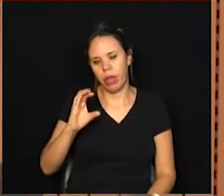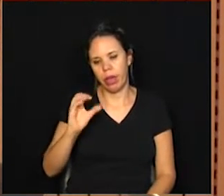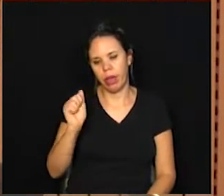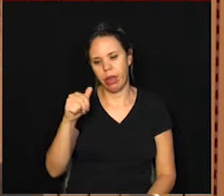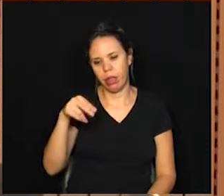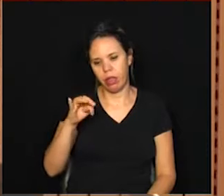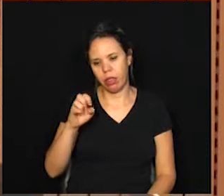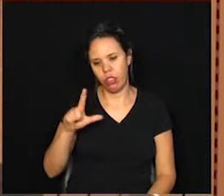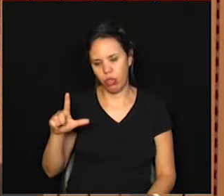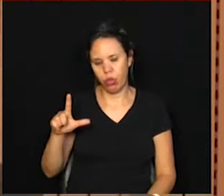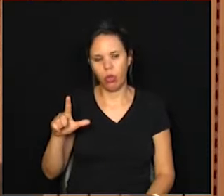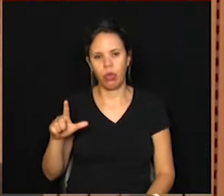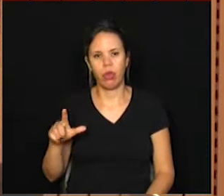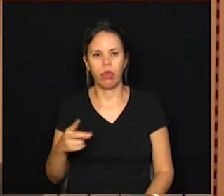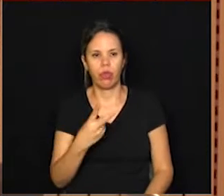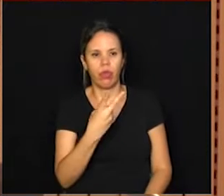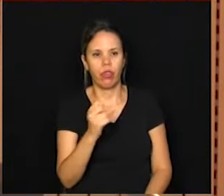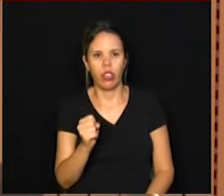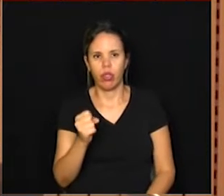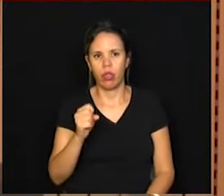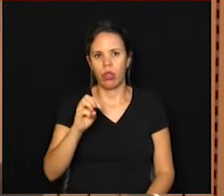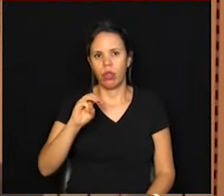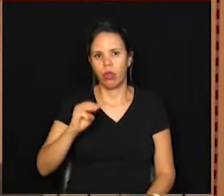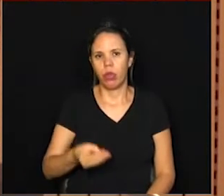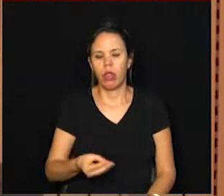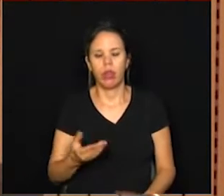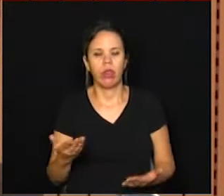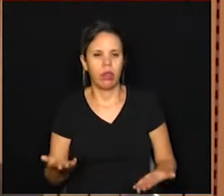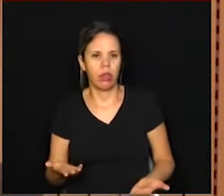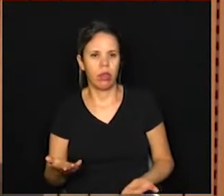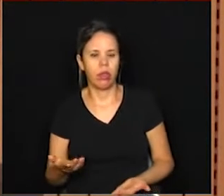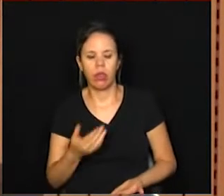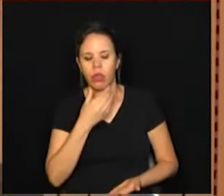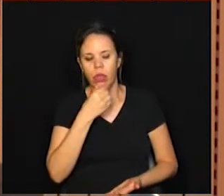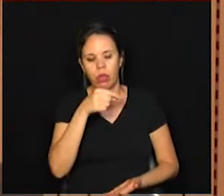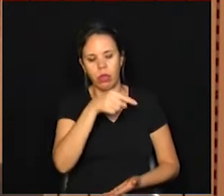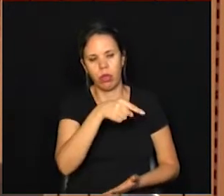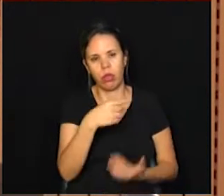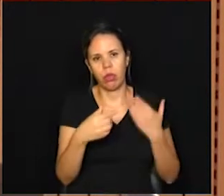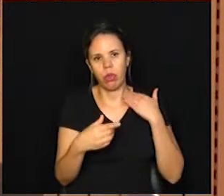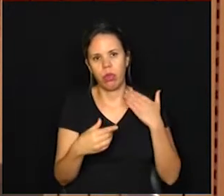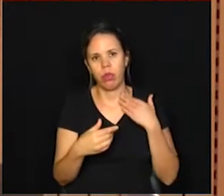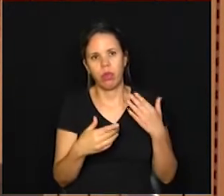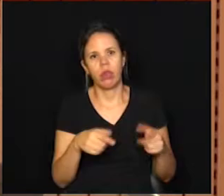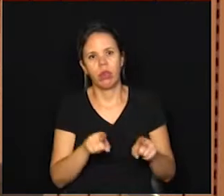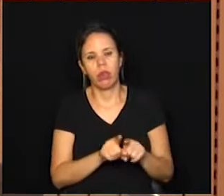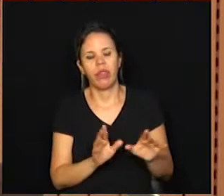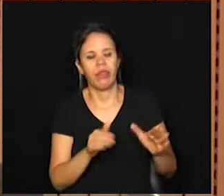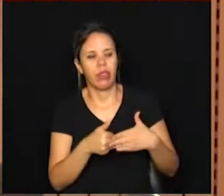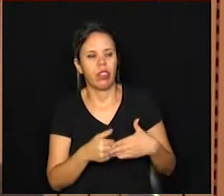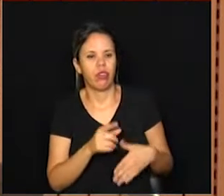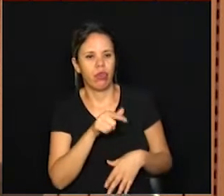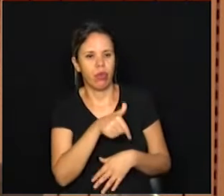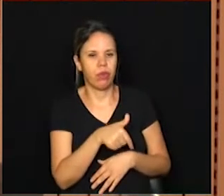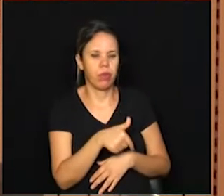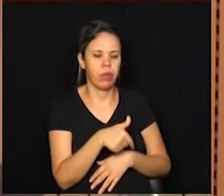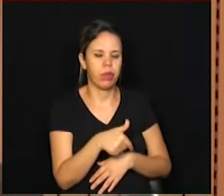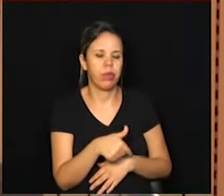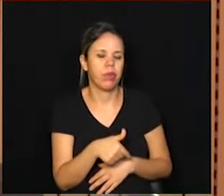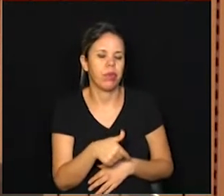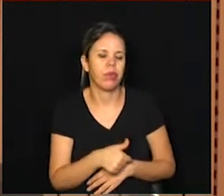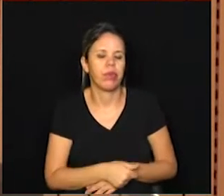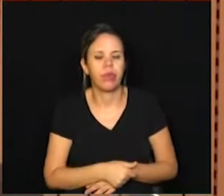dia. Esse foi Manuel Loyola, o banco sofreu intervenção e depois